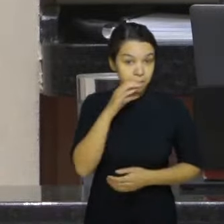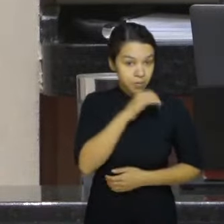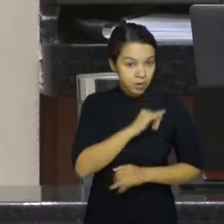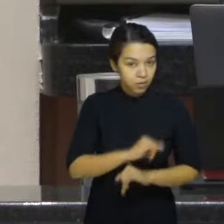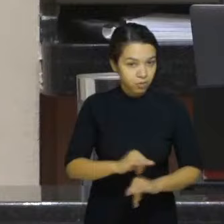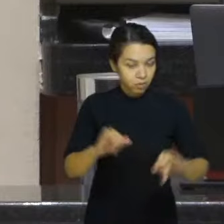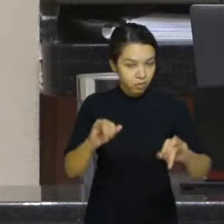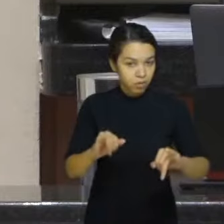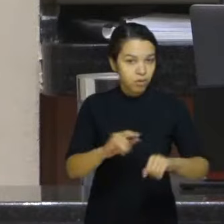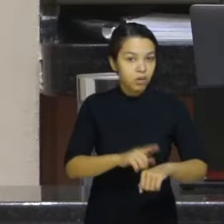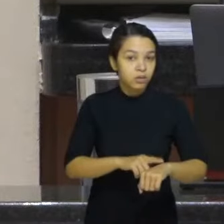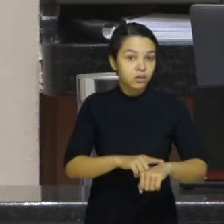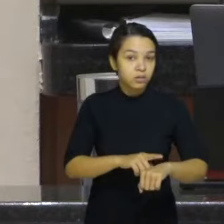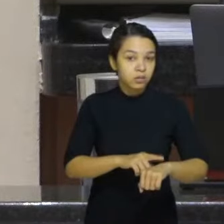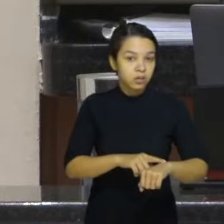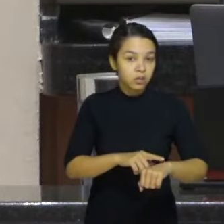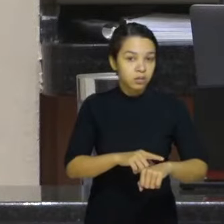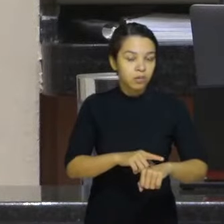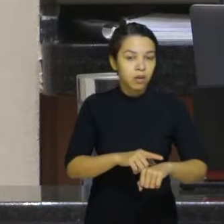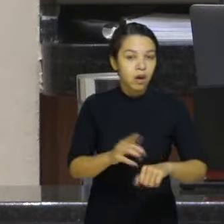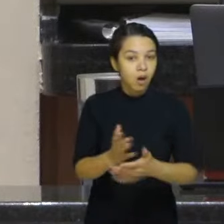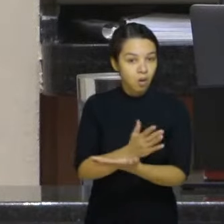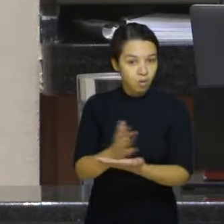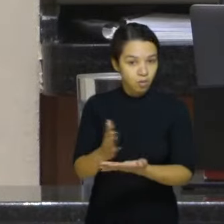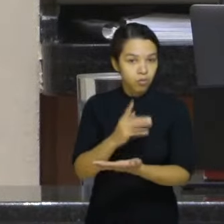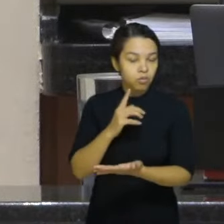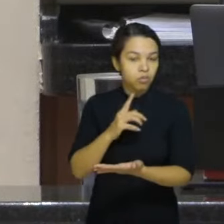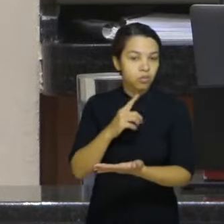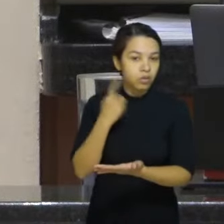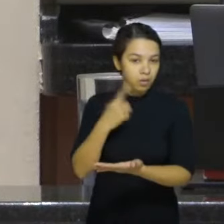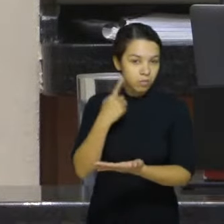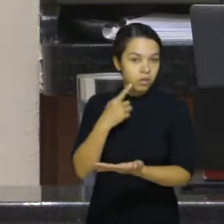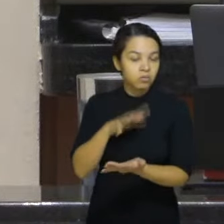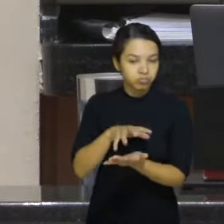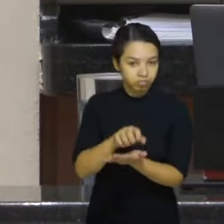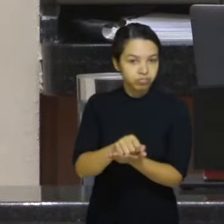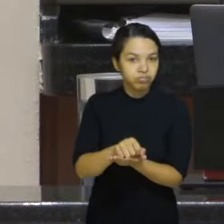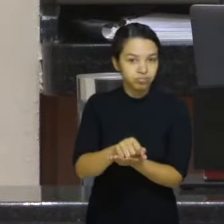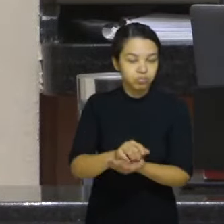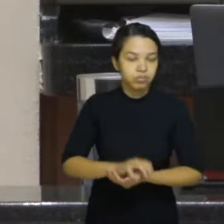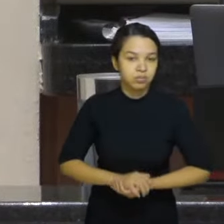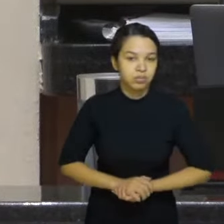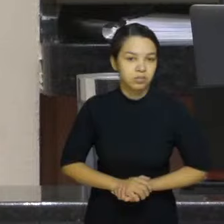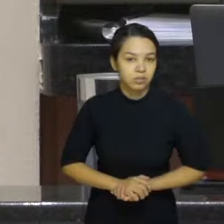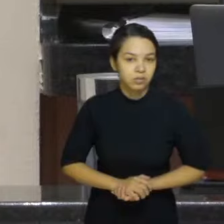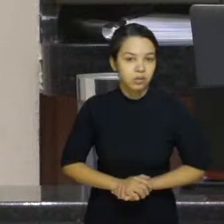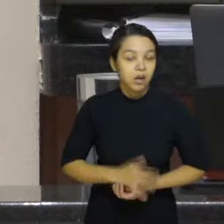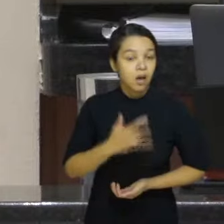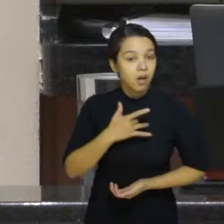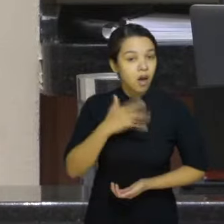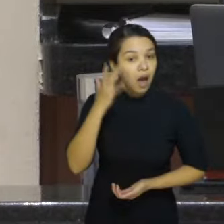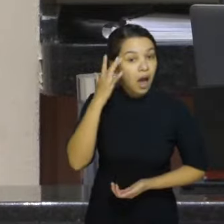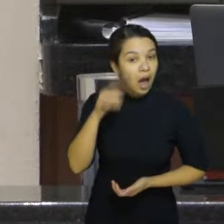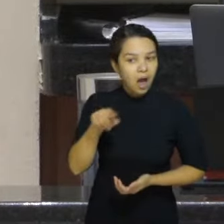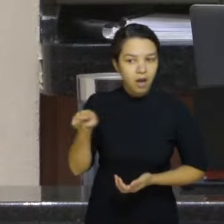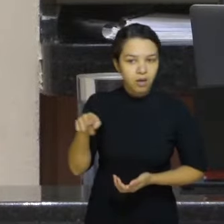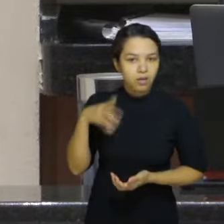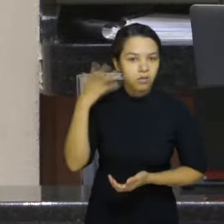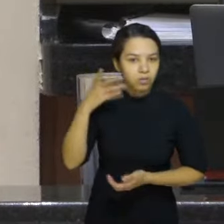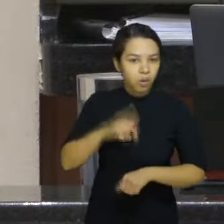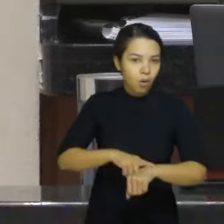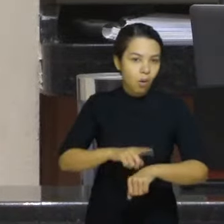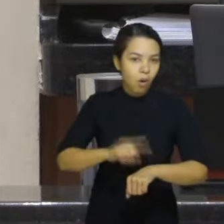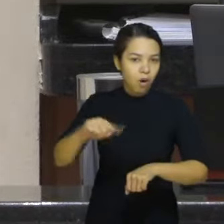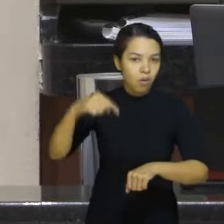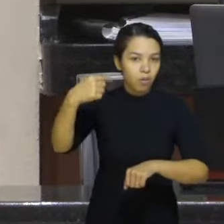nós temos aqui alguns deputados inscritos, mas acredito que vão falar no horário destinado